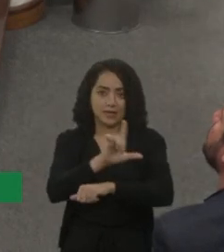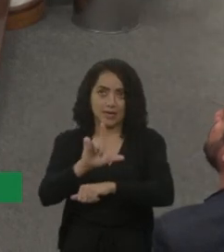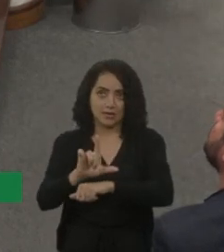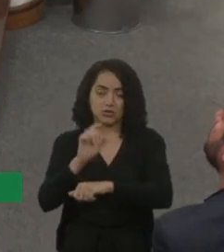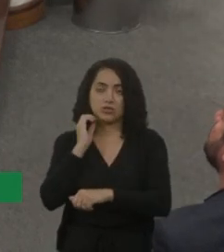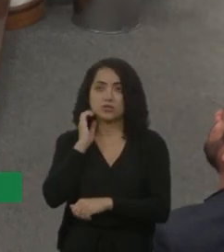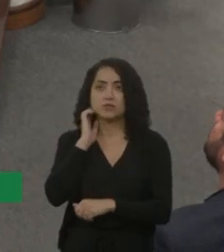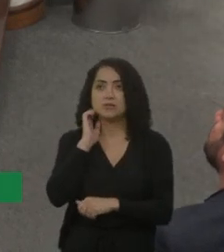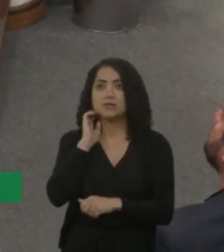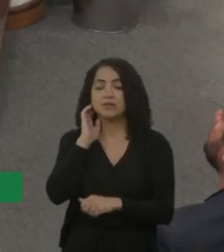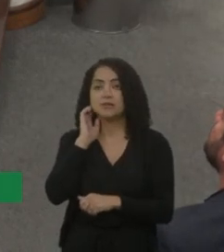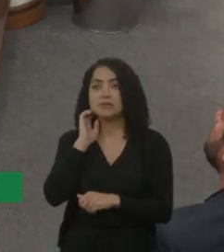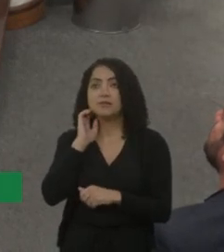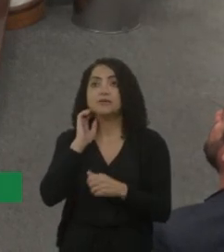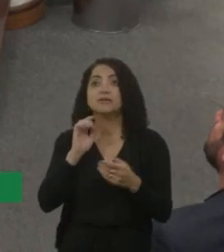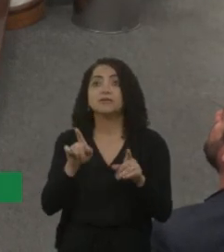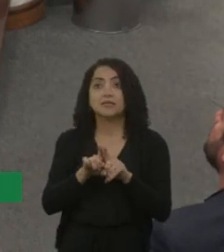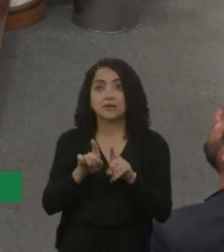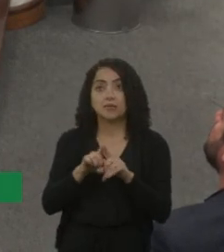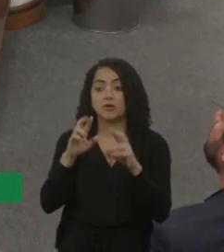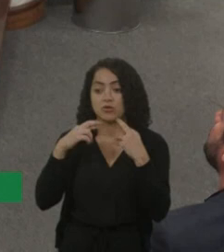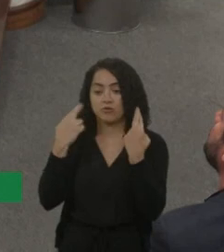uma reunião com a Universidade de